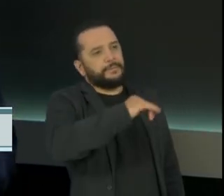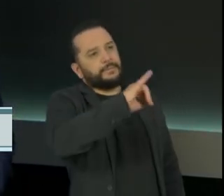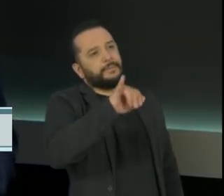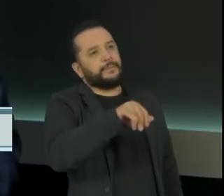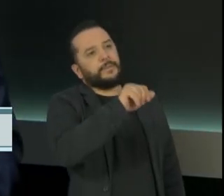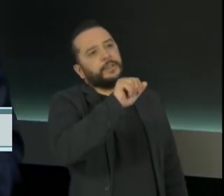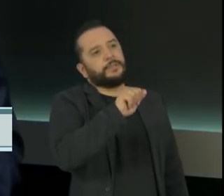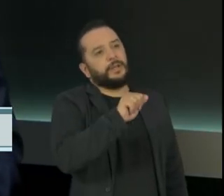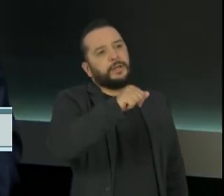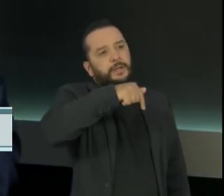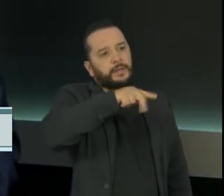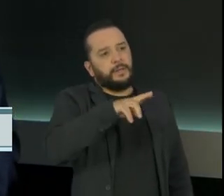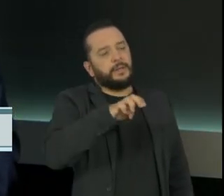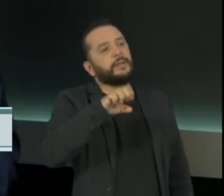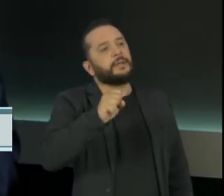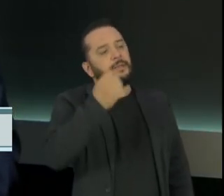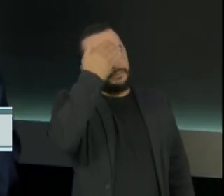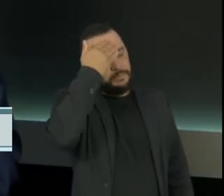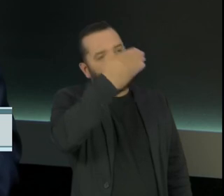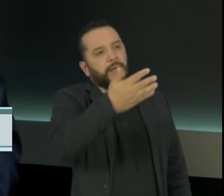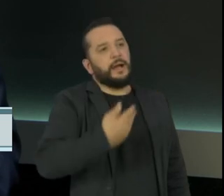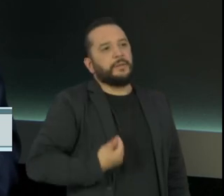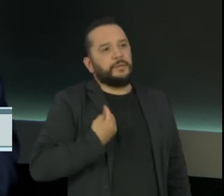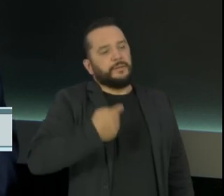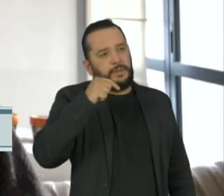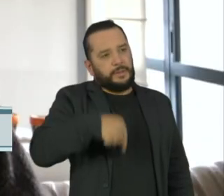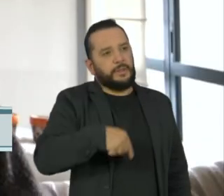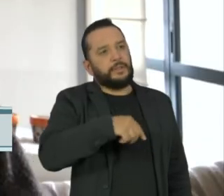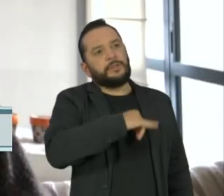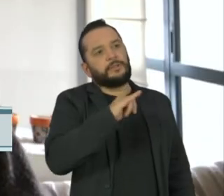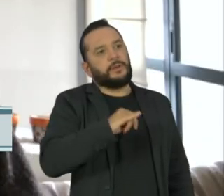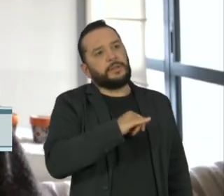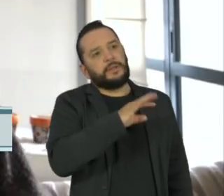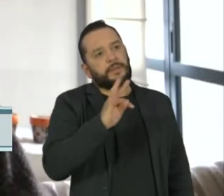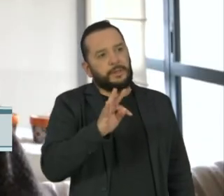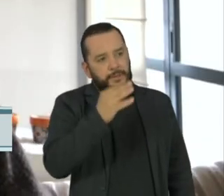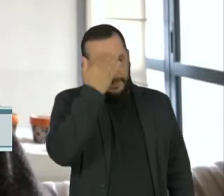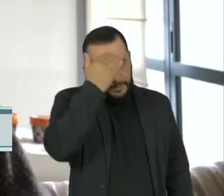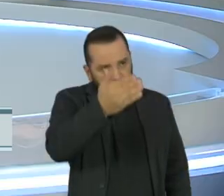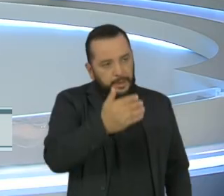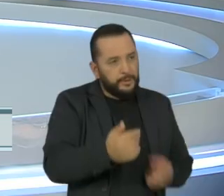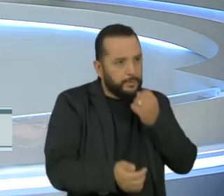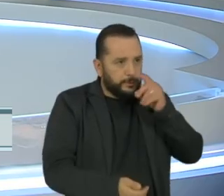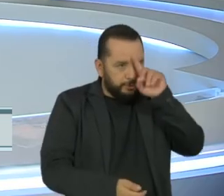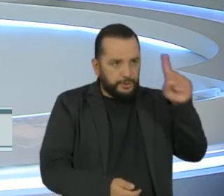muito obrigado pela sua participação aqui no Jornal da Tarde, um ótimo dia para o senhor. Bom dia para todos vocês.